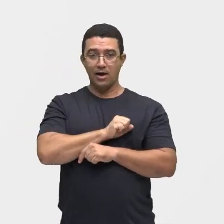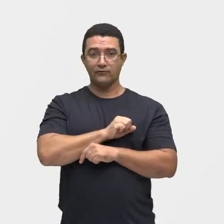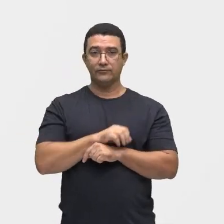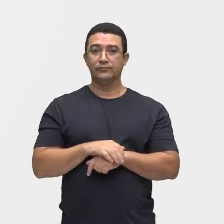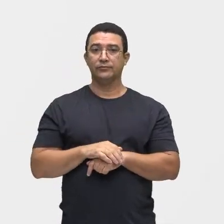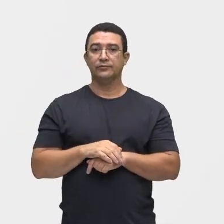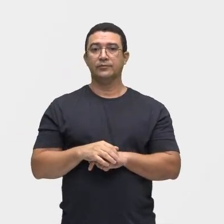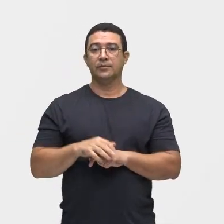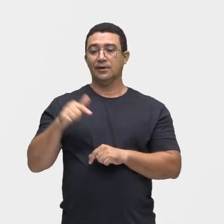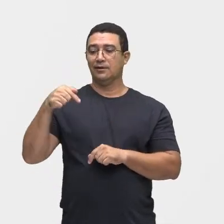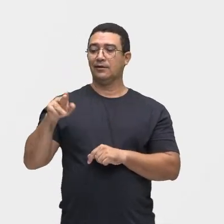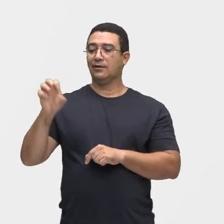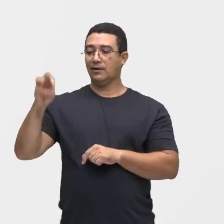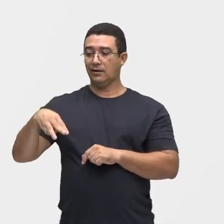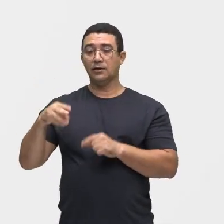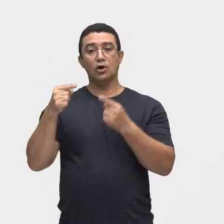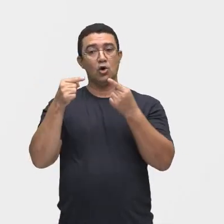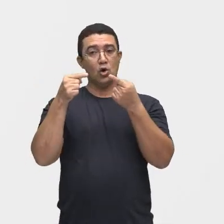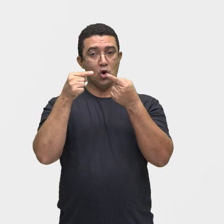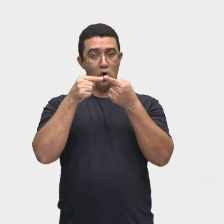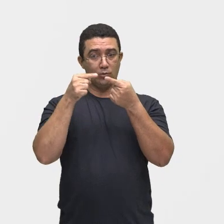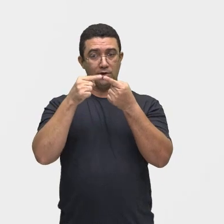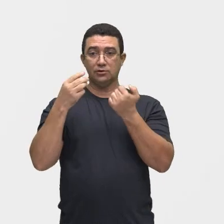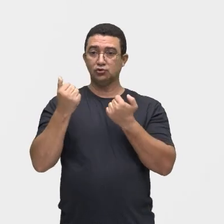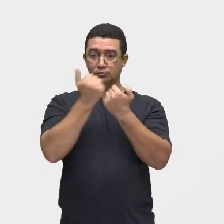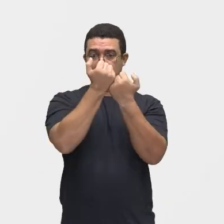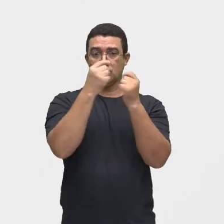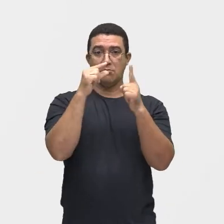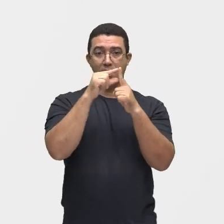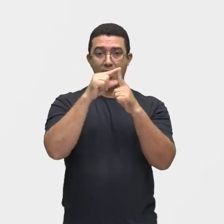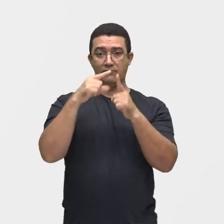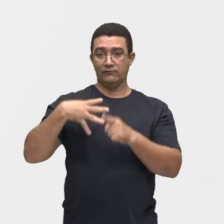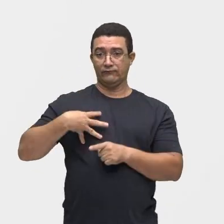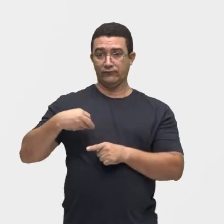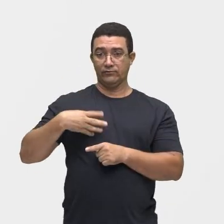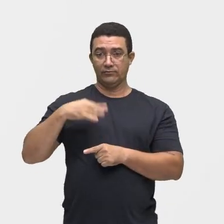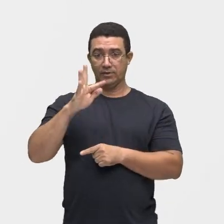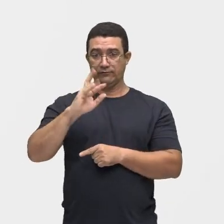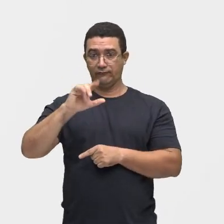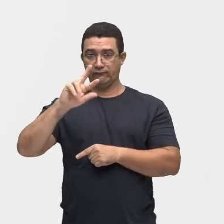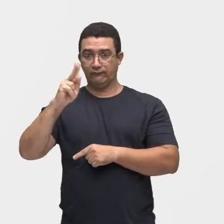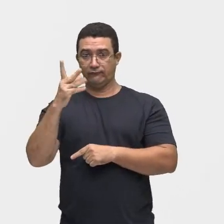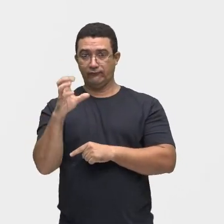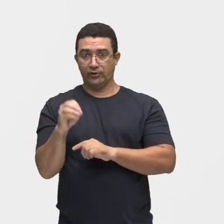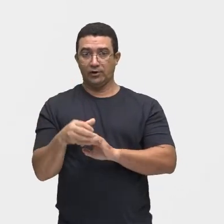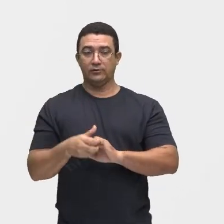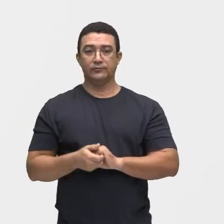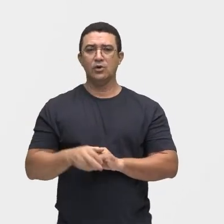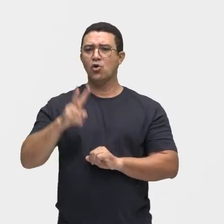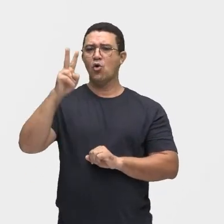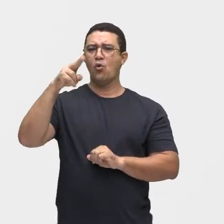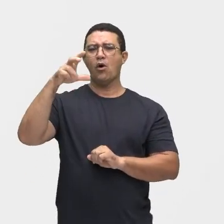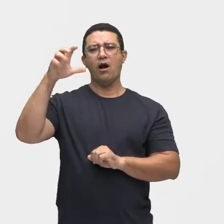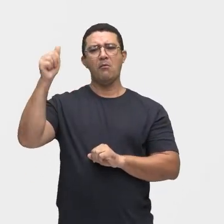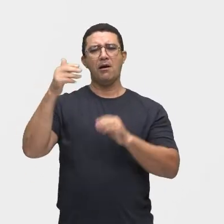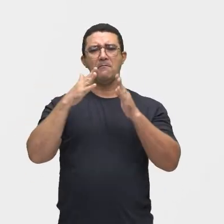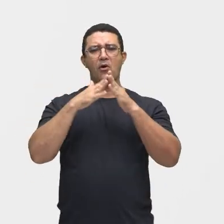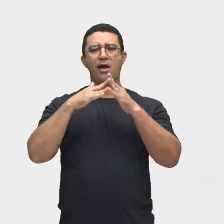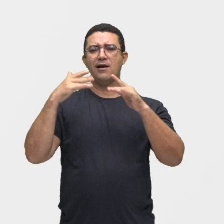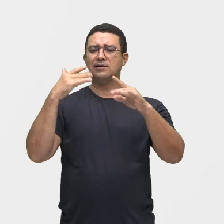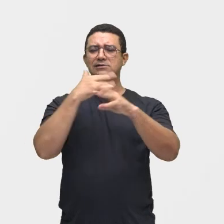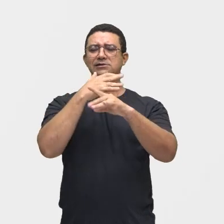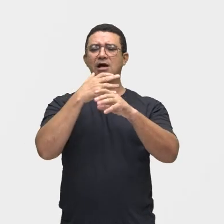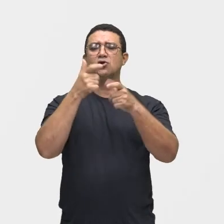a quem se refere ao termo filho. Nunca mais morei na cidade